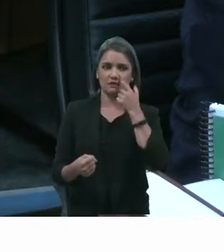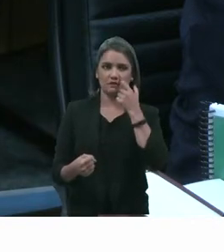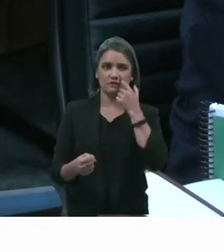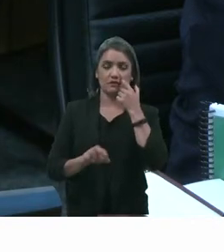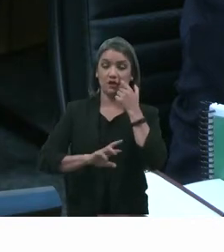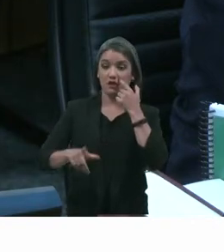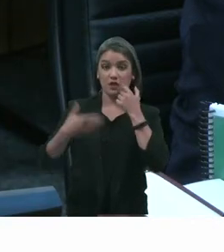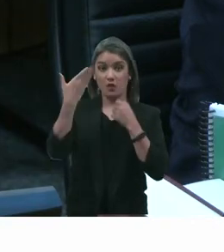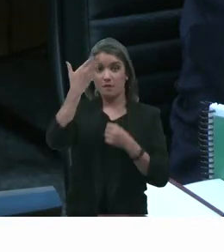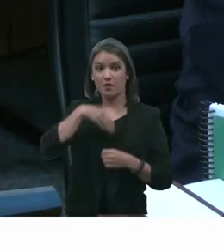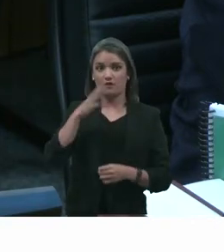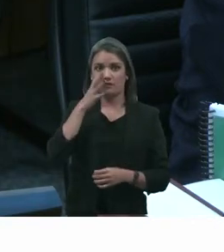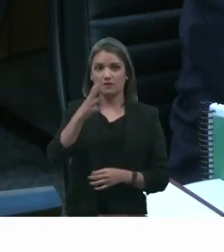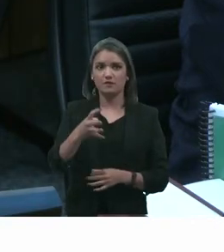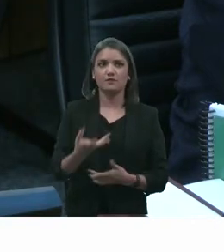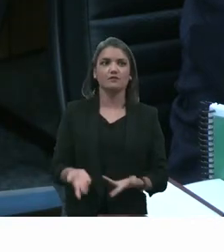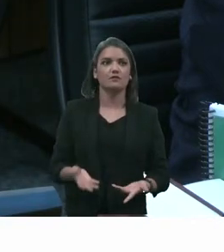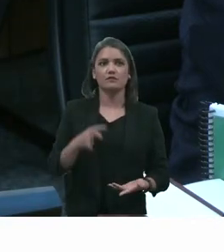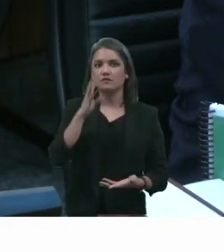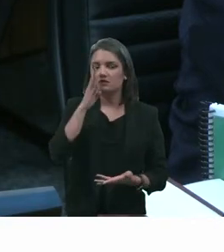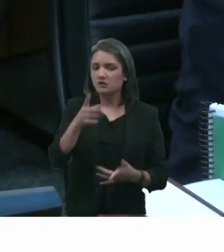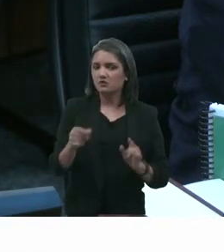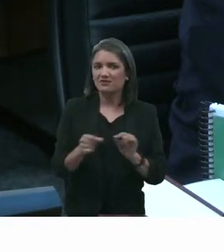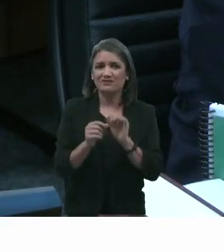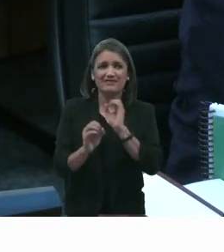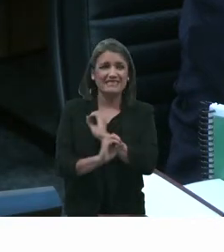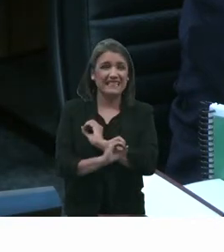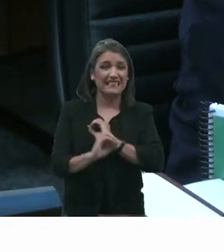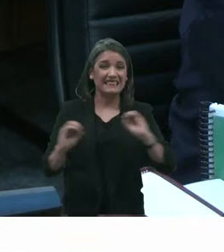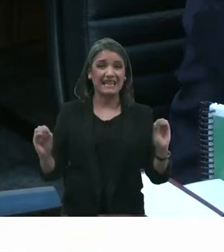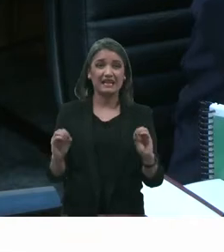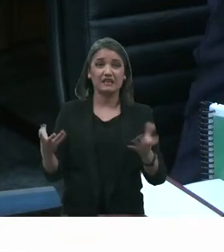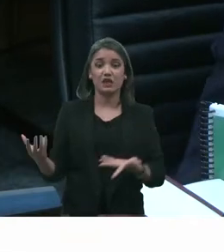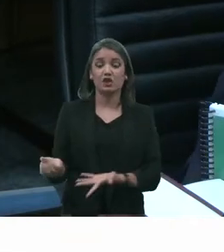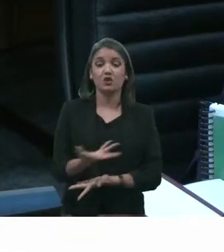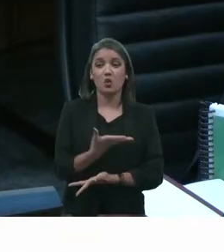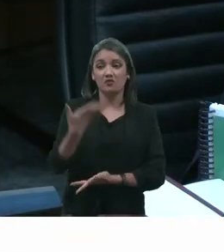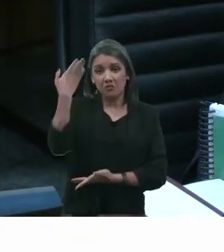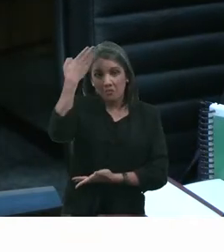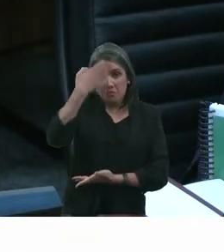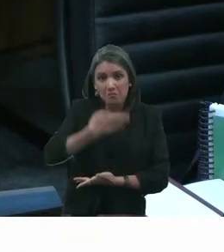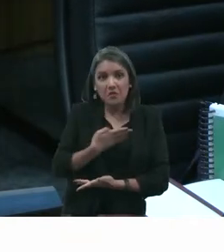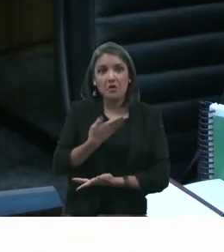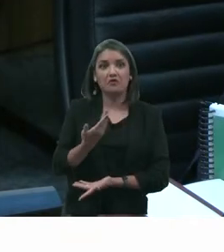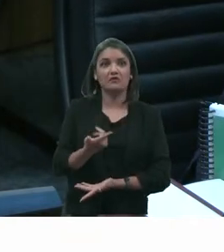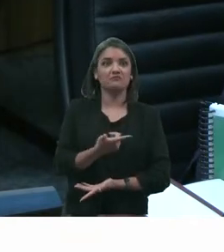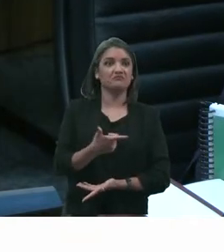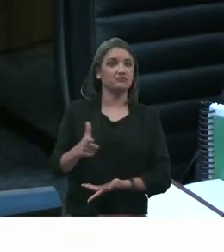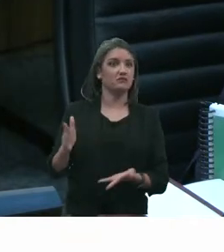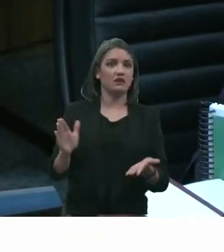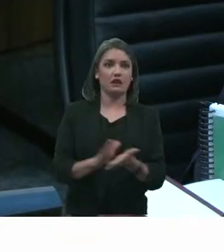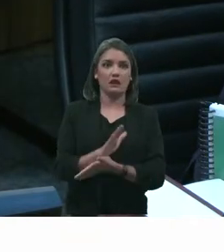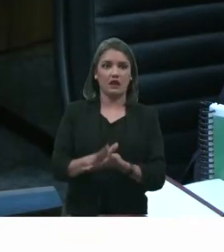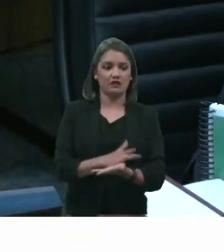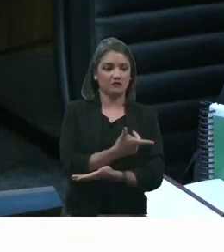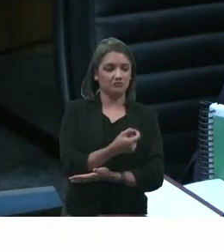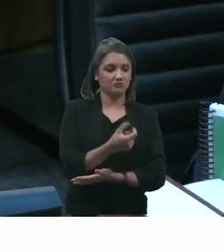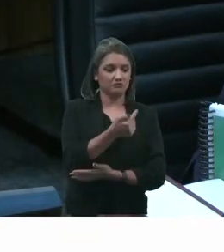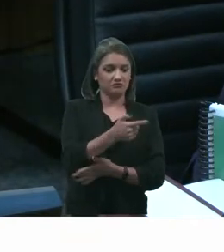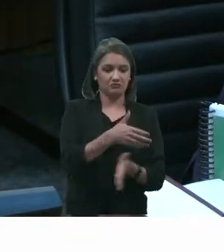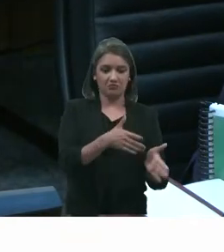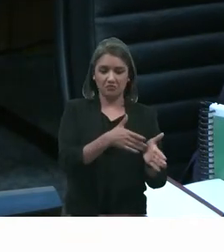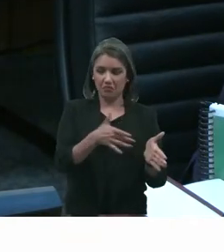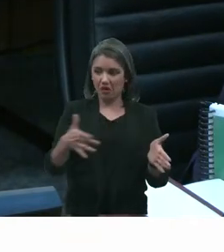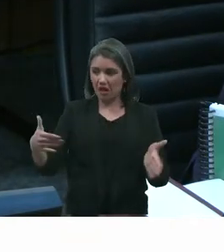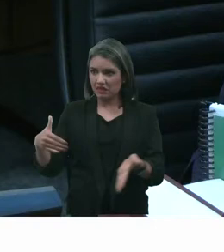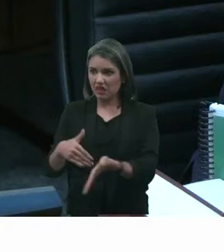de acusação. A acusação não logrou êxito em trazer nenhum elemento novo de 2017 até